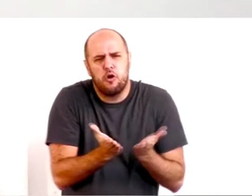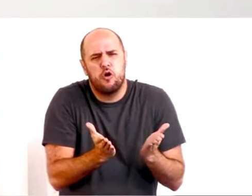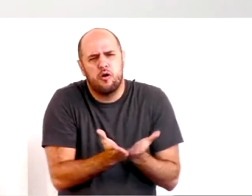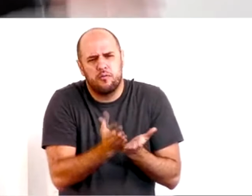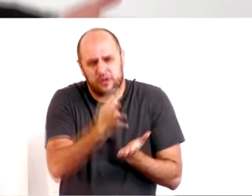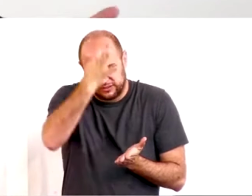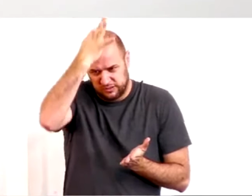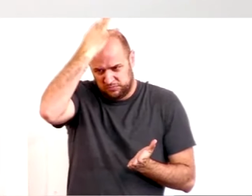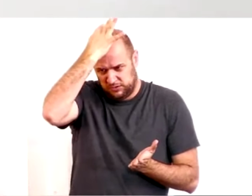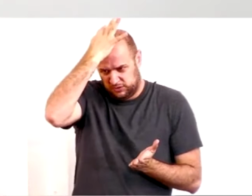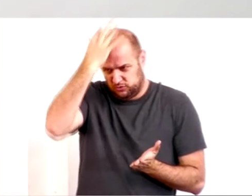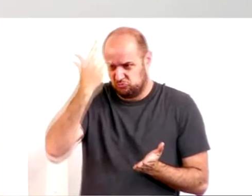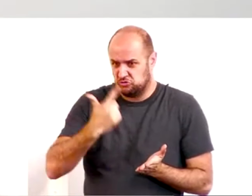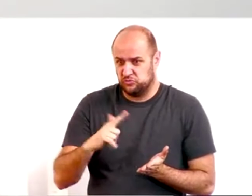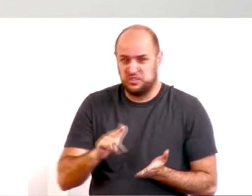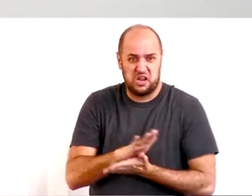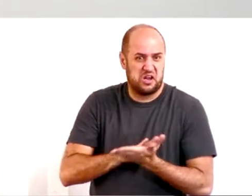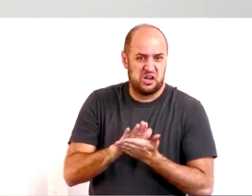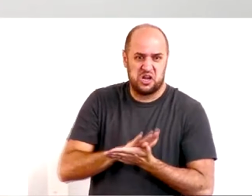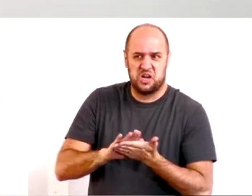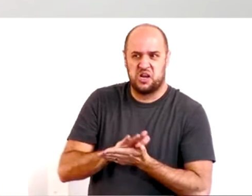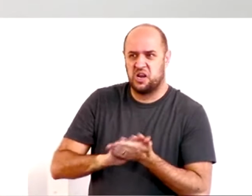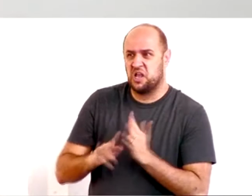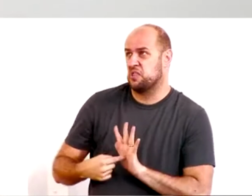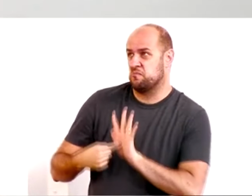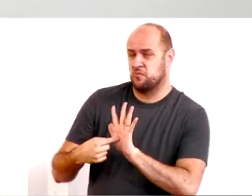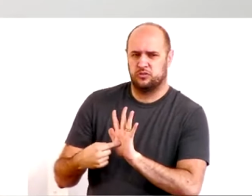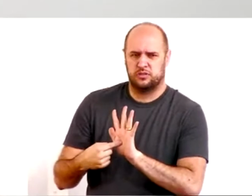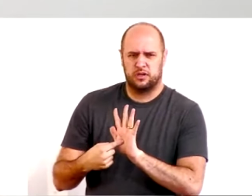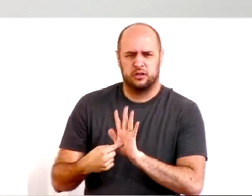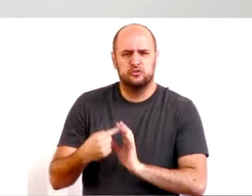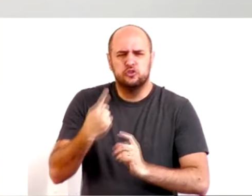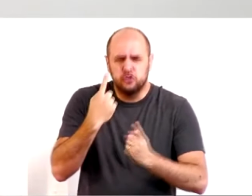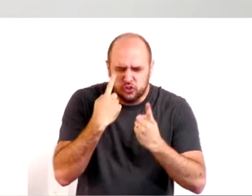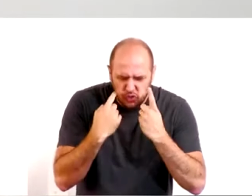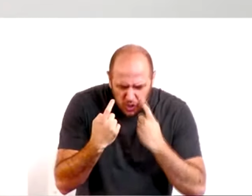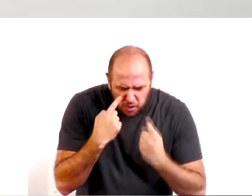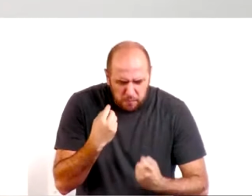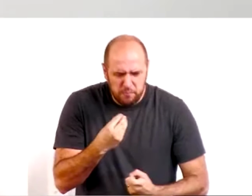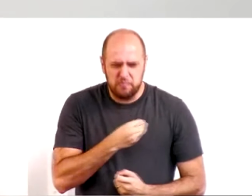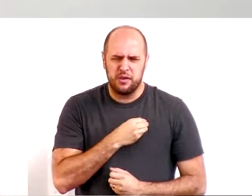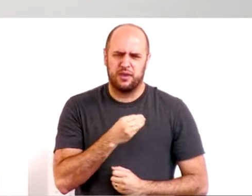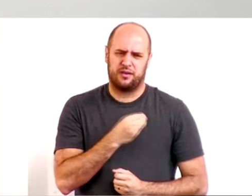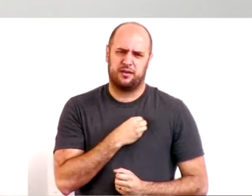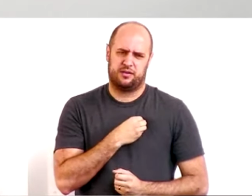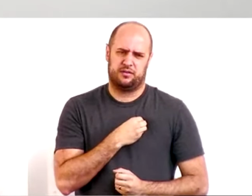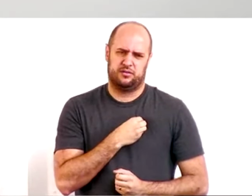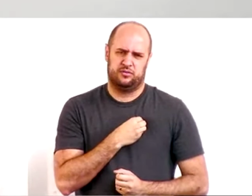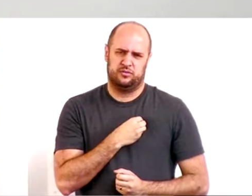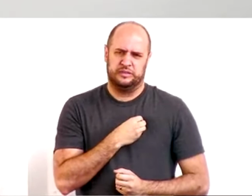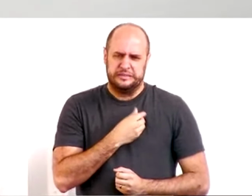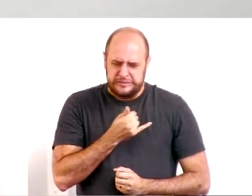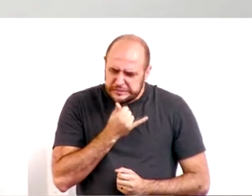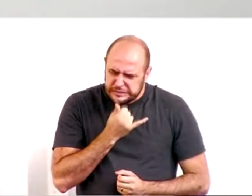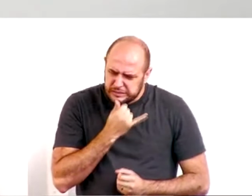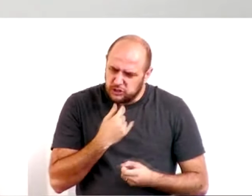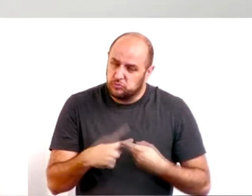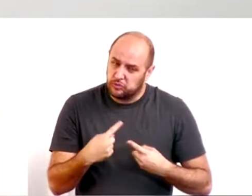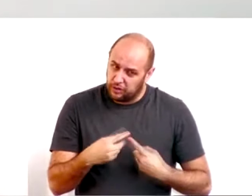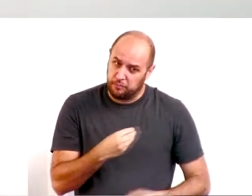se arrogar diante de Deus, chora pelos seus pecados, lamenta pelos seus